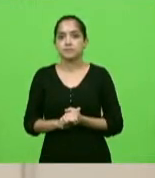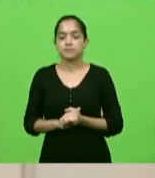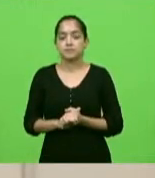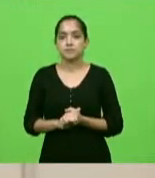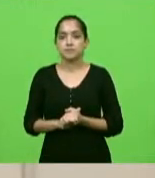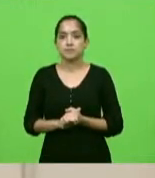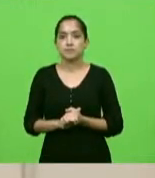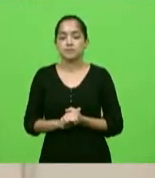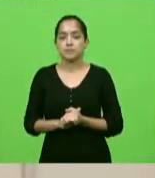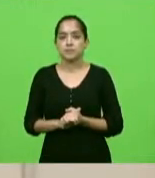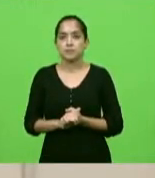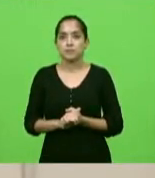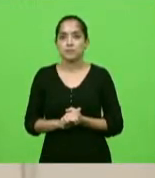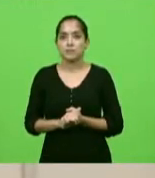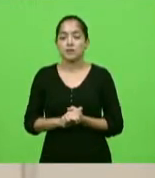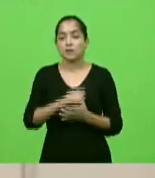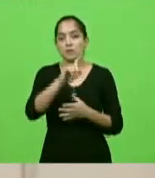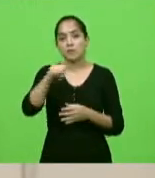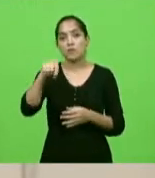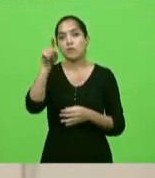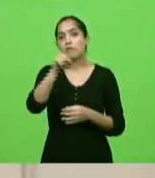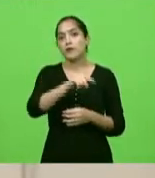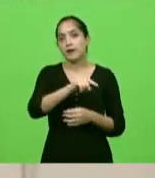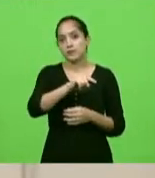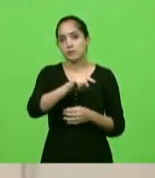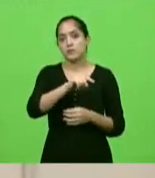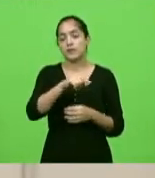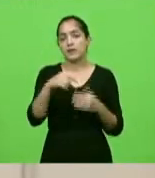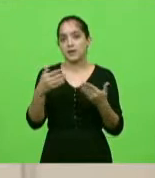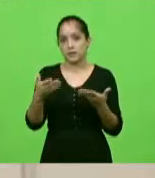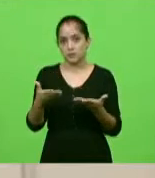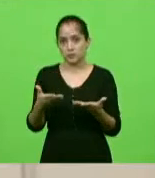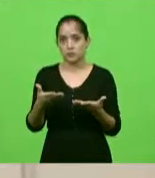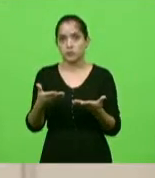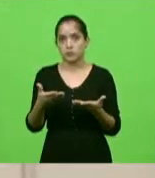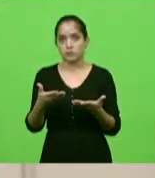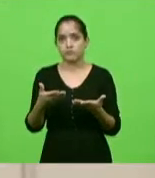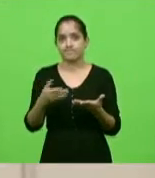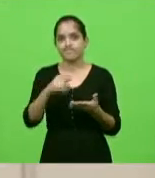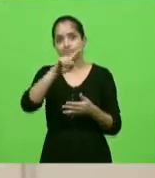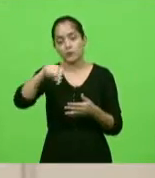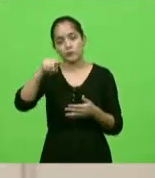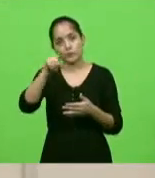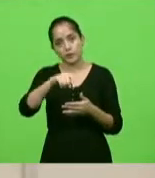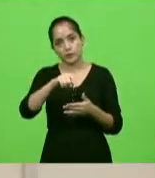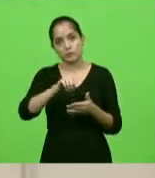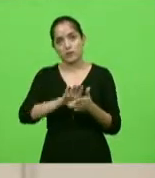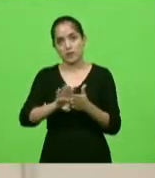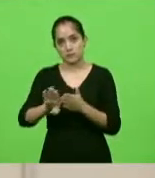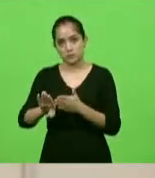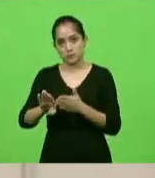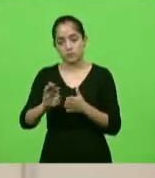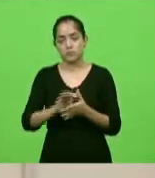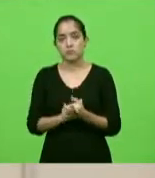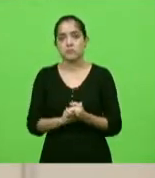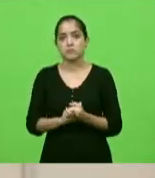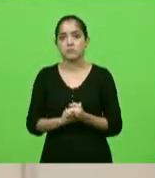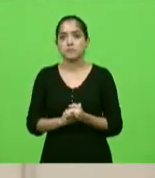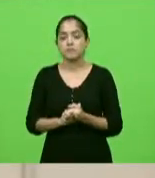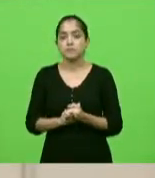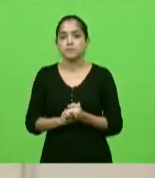ele foi anulado e veio a ser rescindido. De sorte